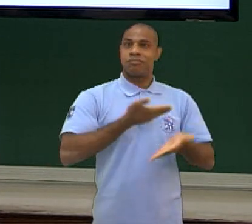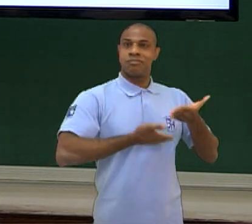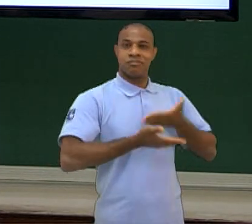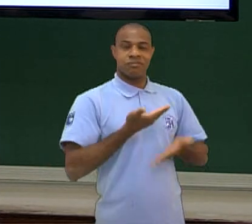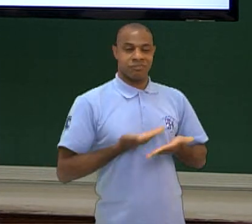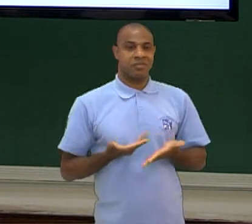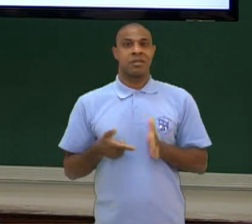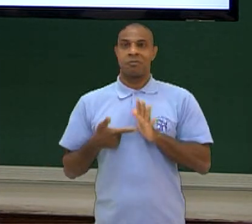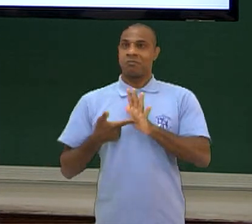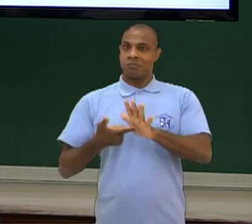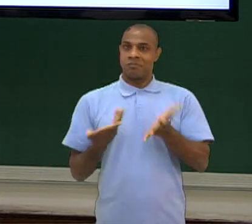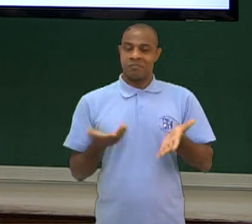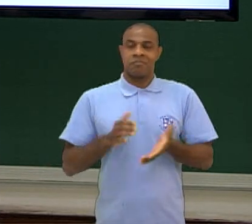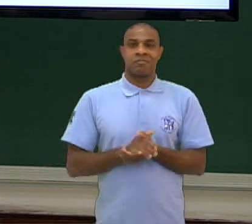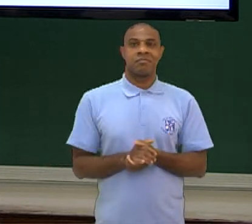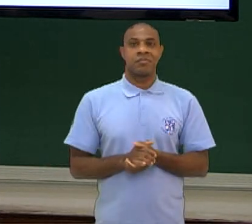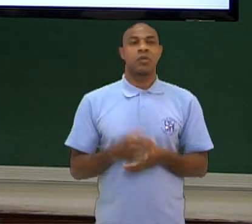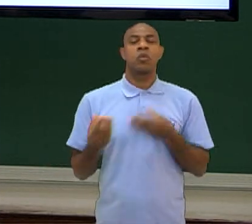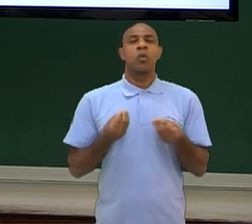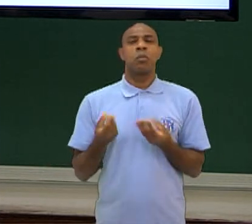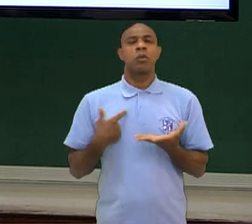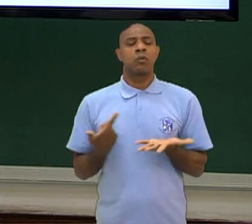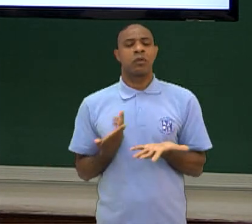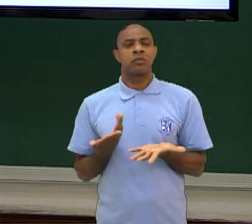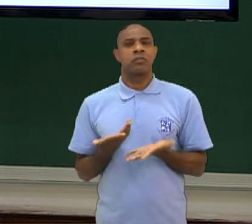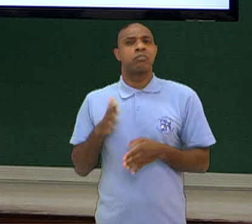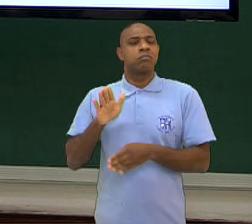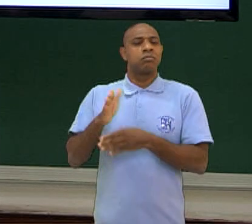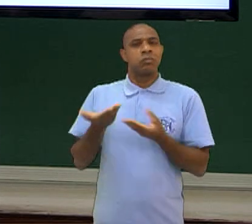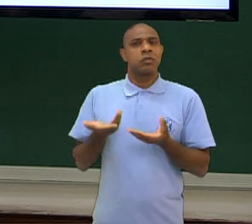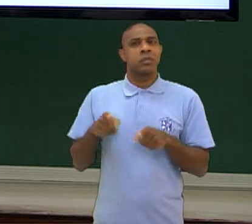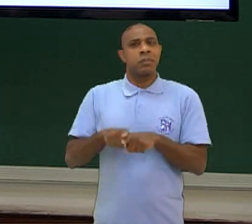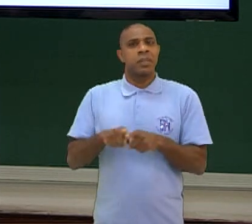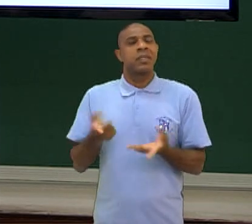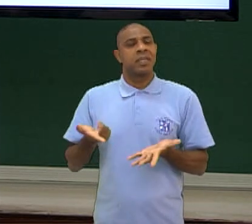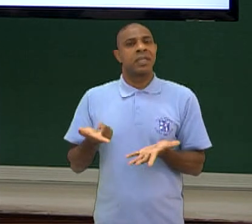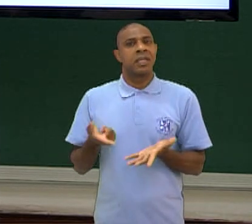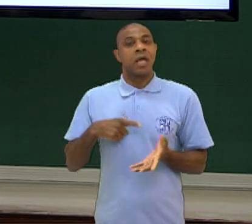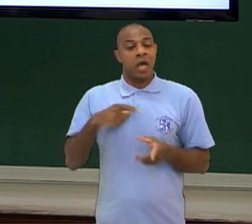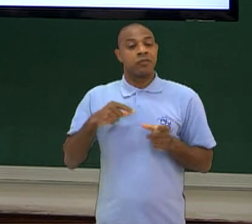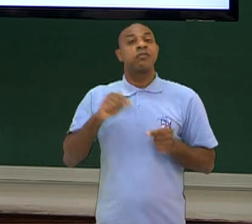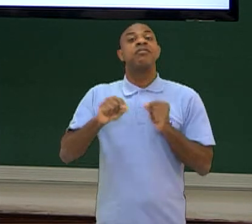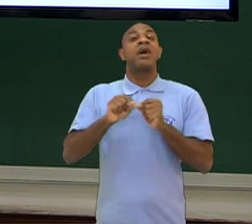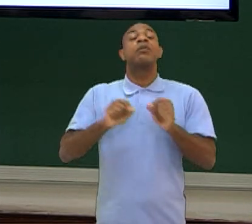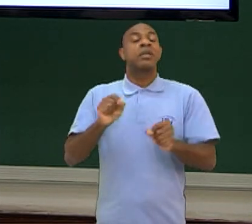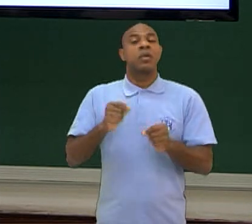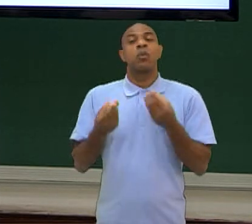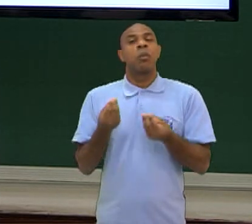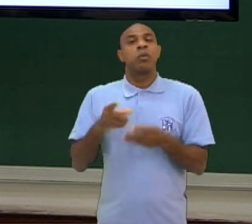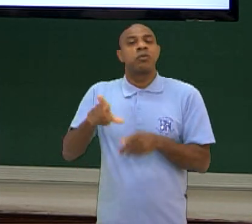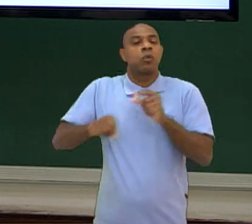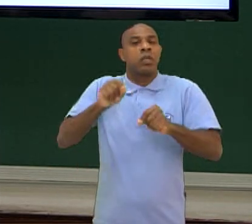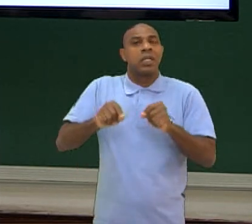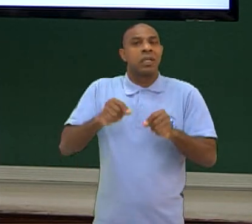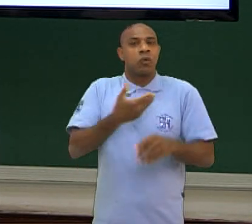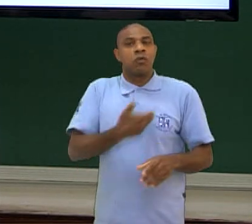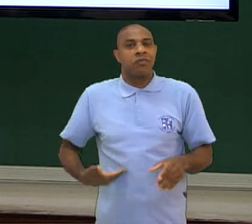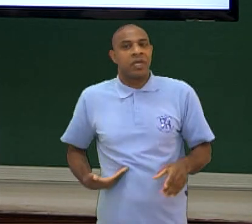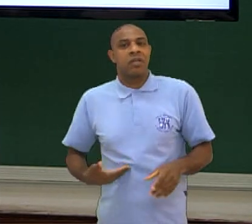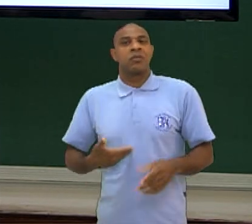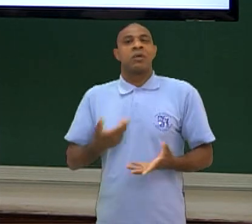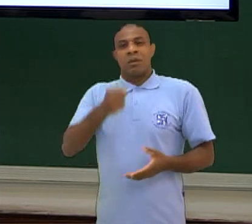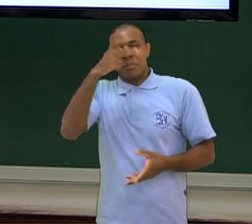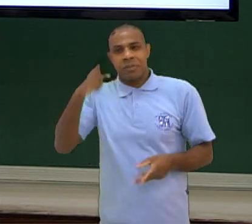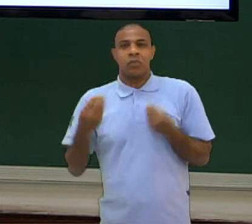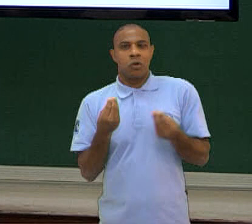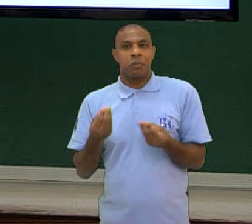e representativa. Como é que a gente participa? Especialmente pelo voto, escolhendo os nossos representantes. Tem a